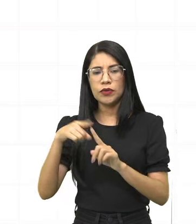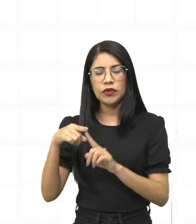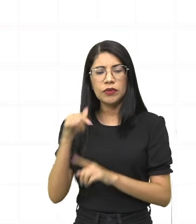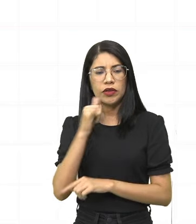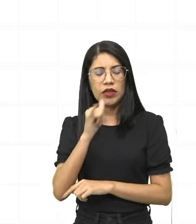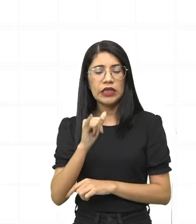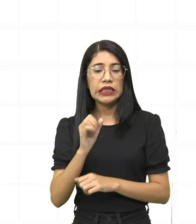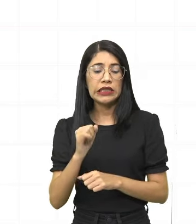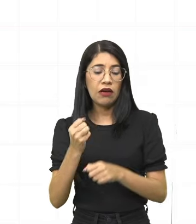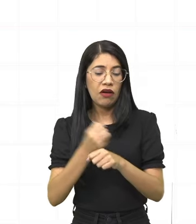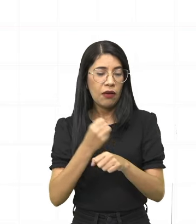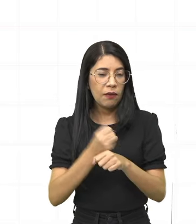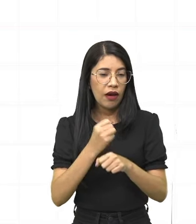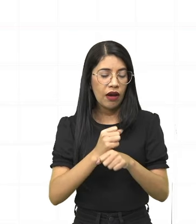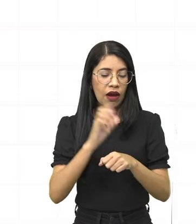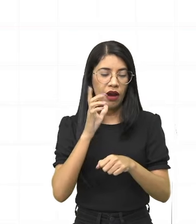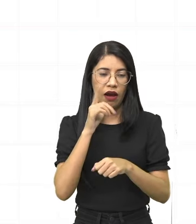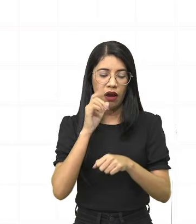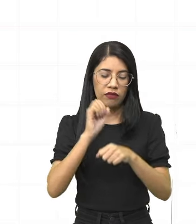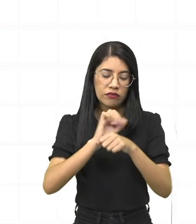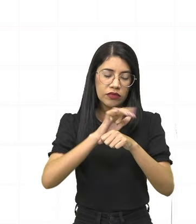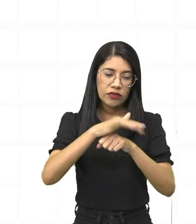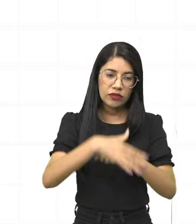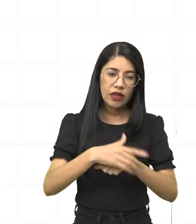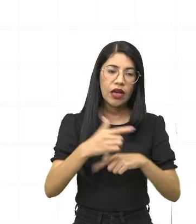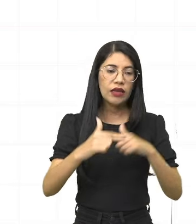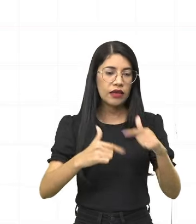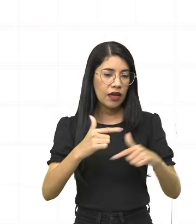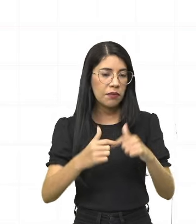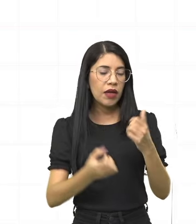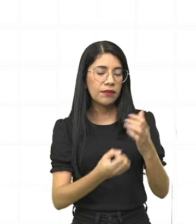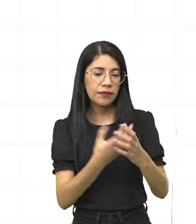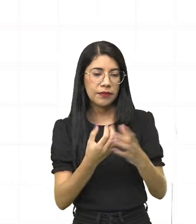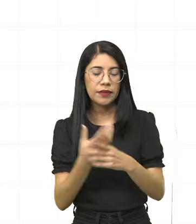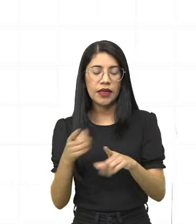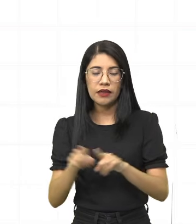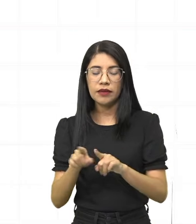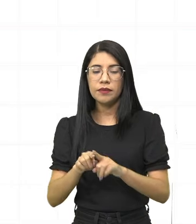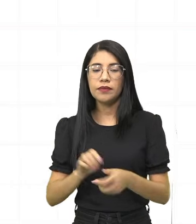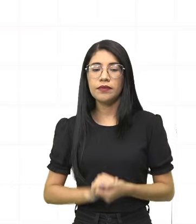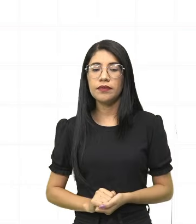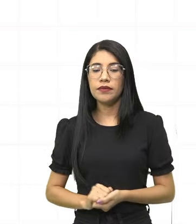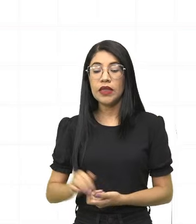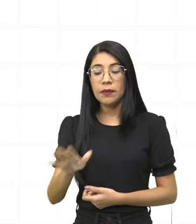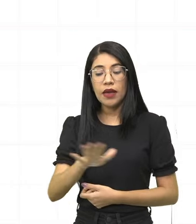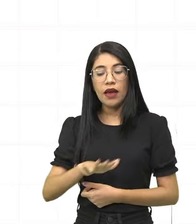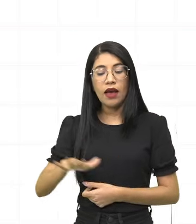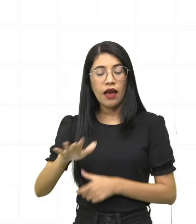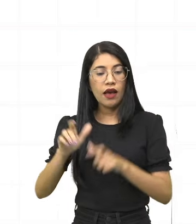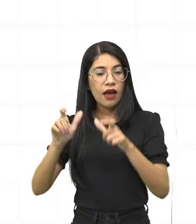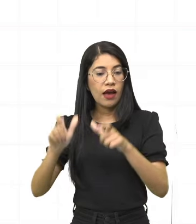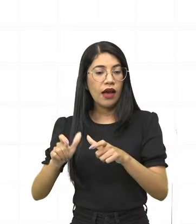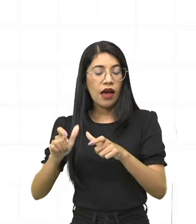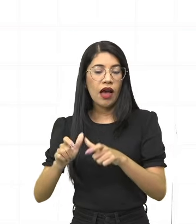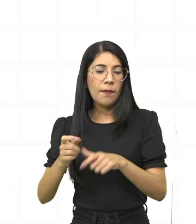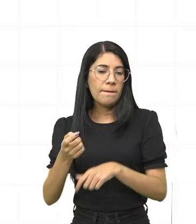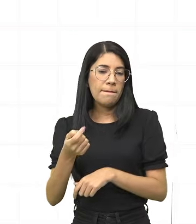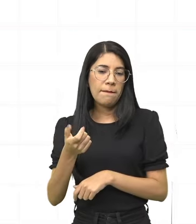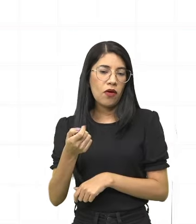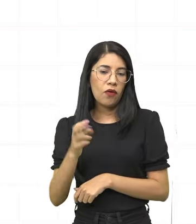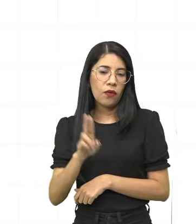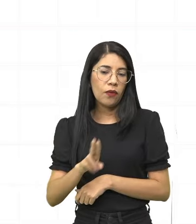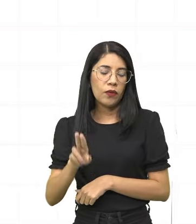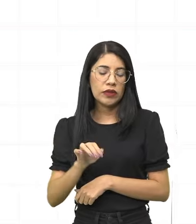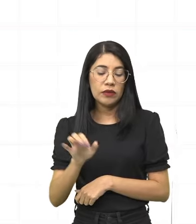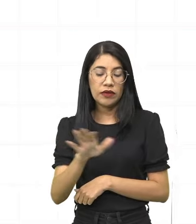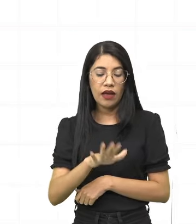usina, a gente tem essa geração de empregos. Utiliza terrenos menos utilizados também. Se você tem